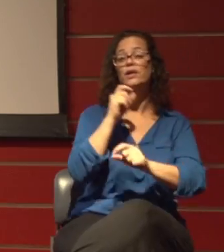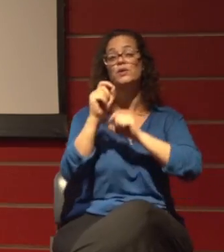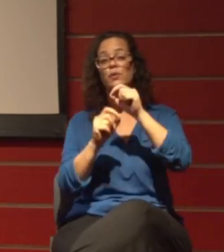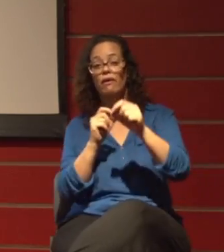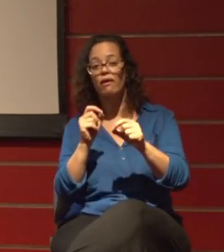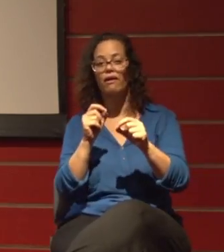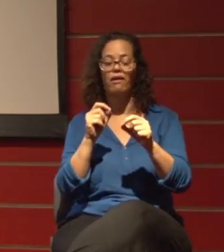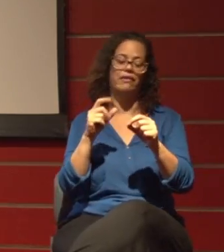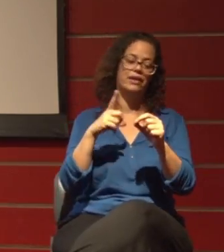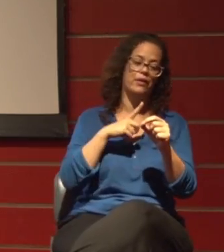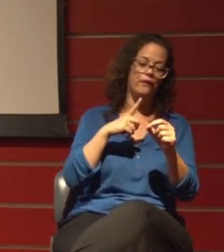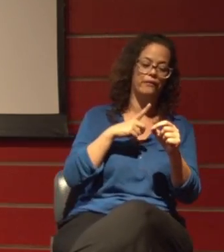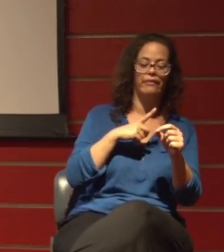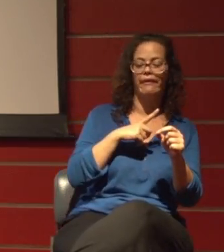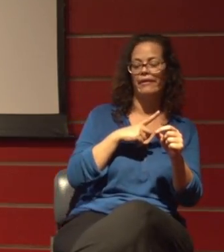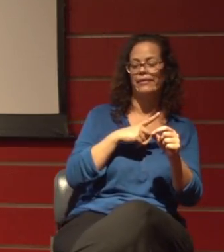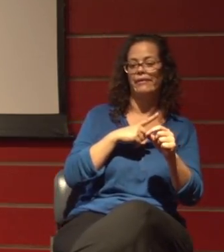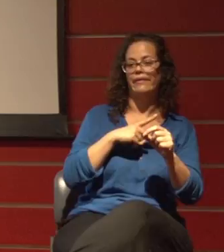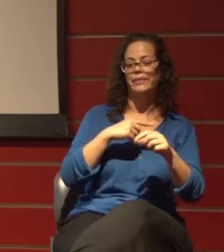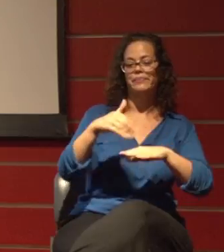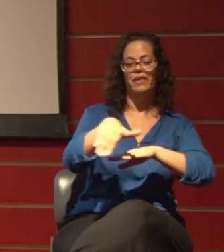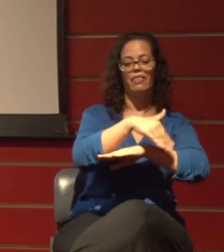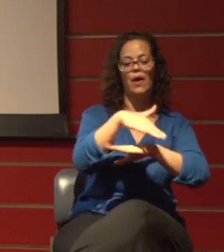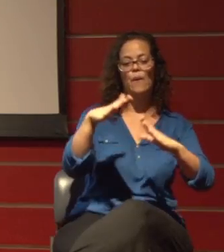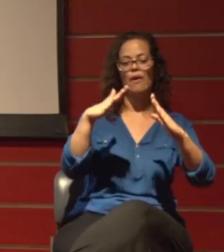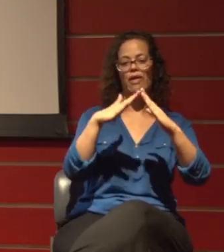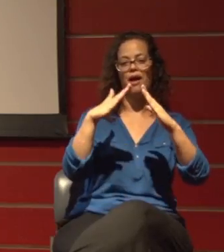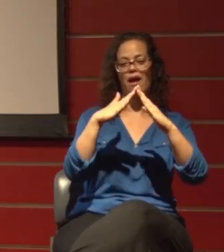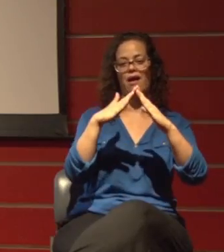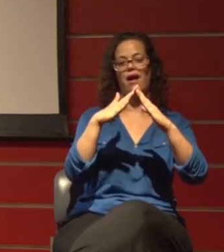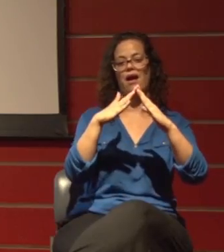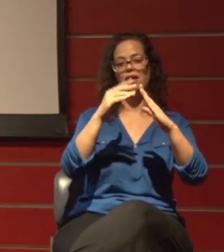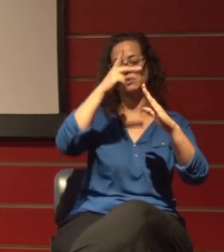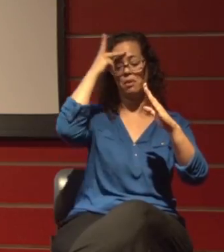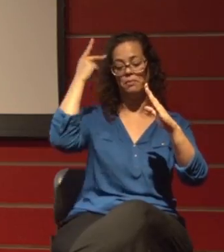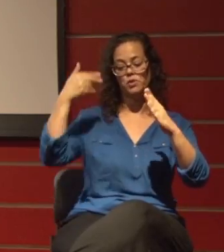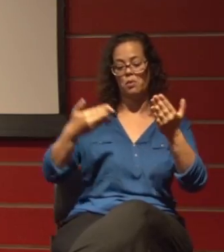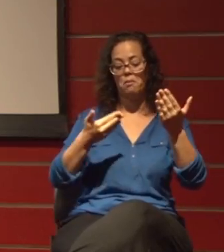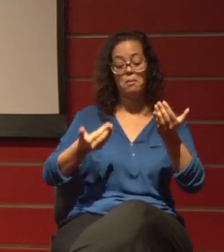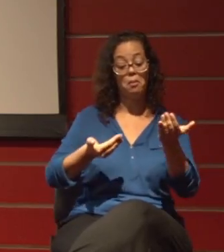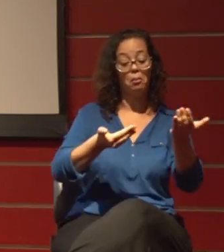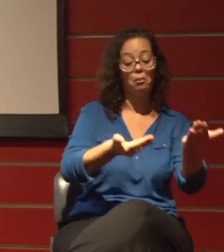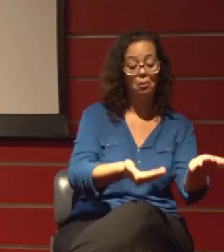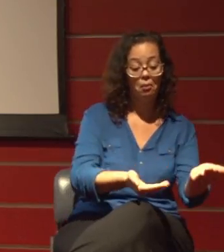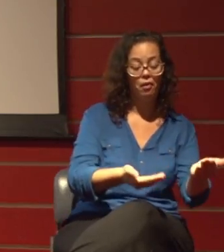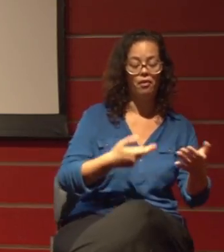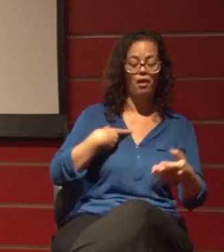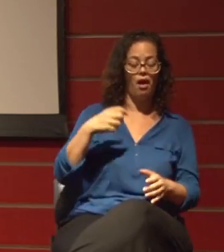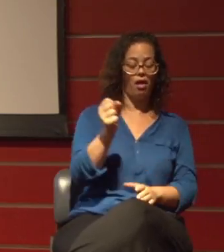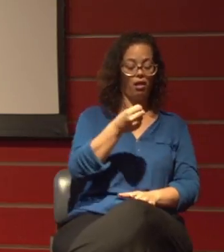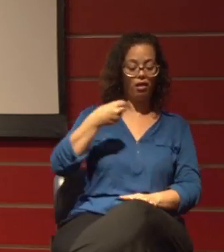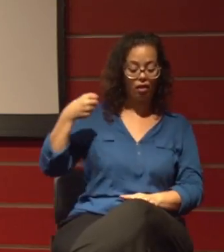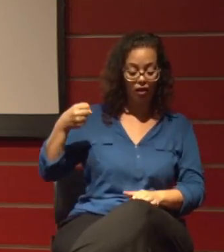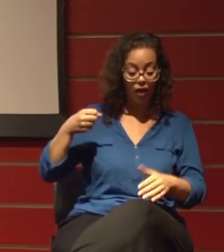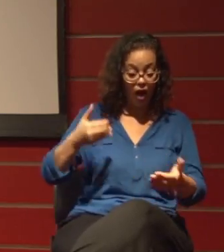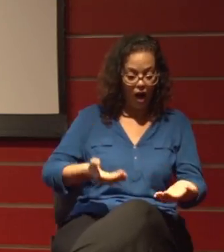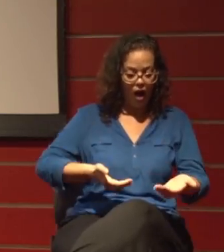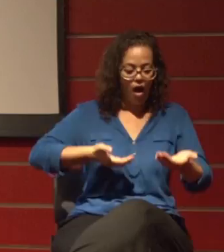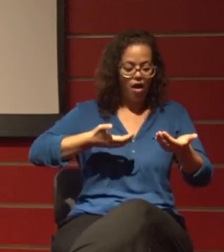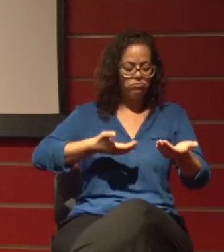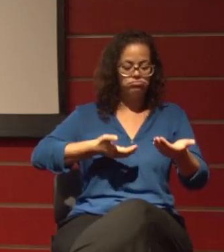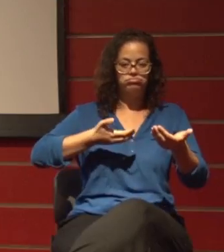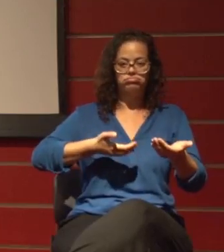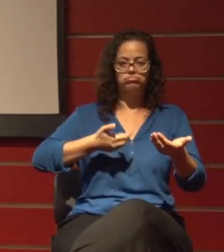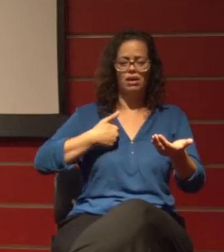uma criança abandonada na porta da casa dela e ela tá sentindo sozinha e aquela criança que vai dar um novo